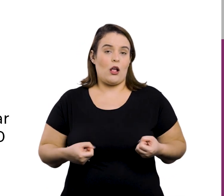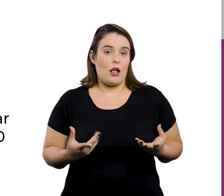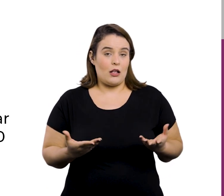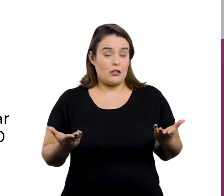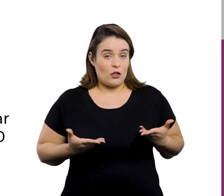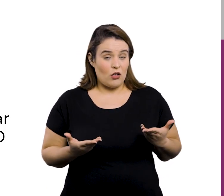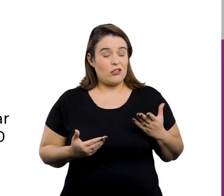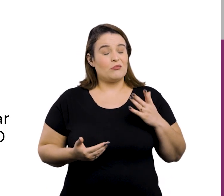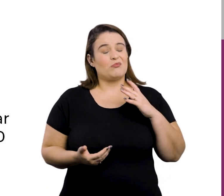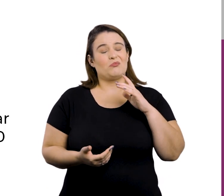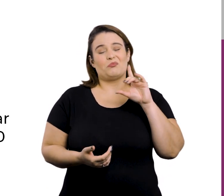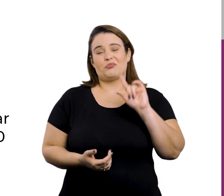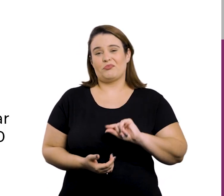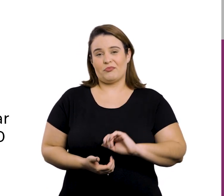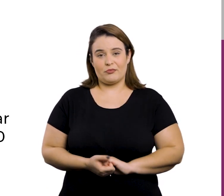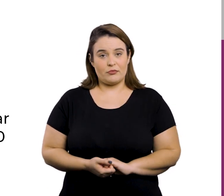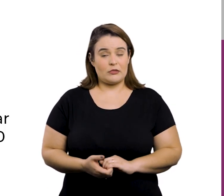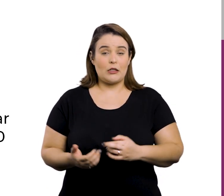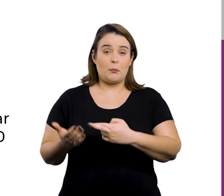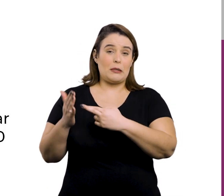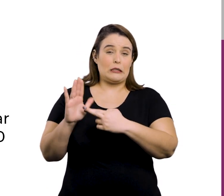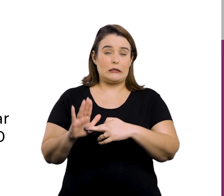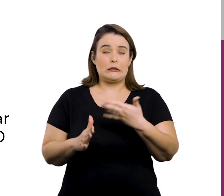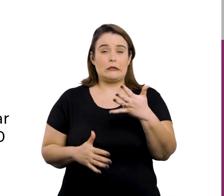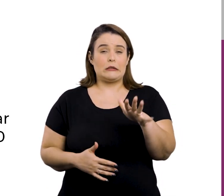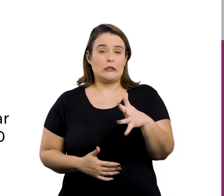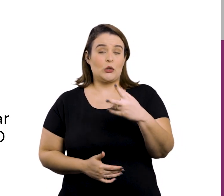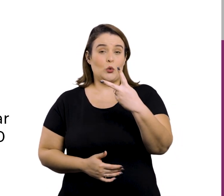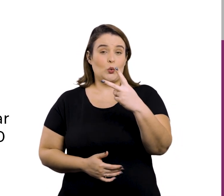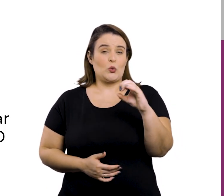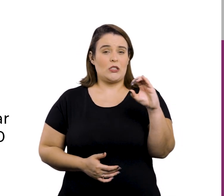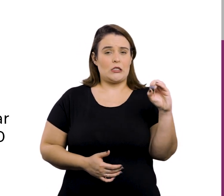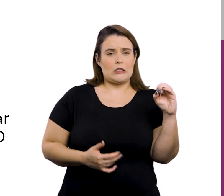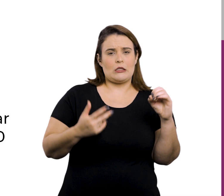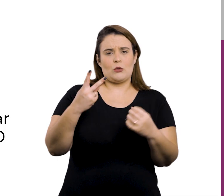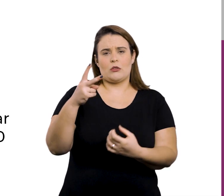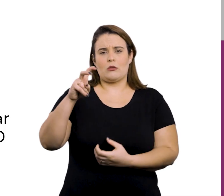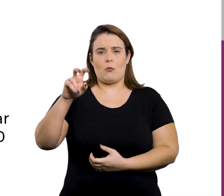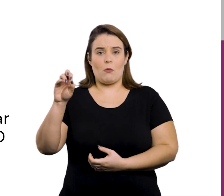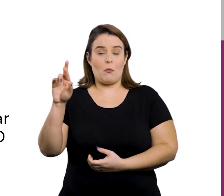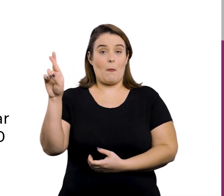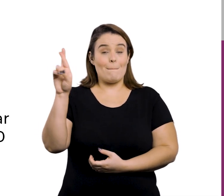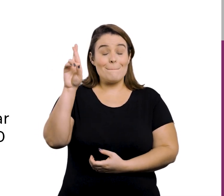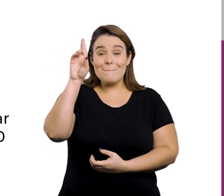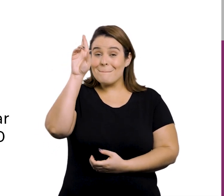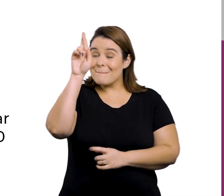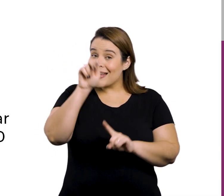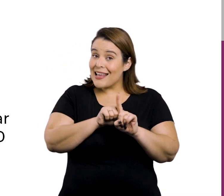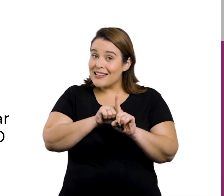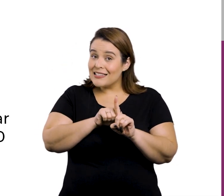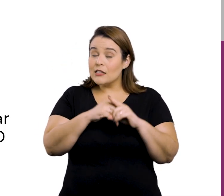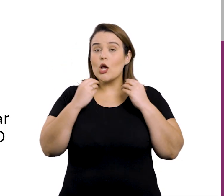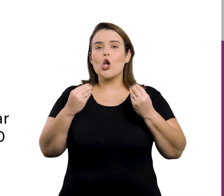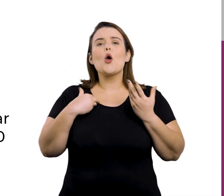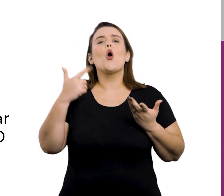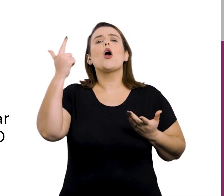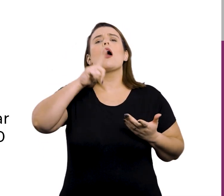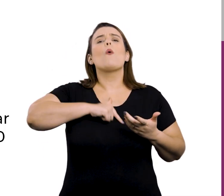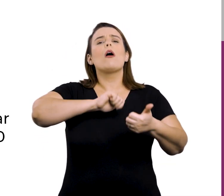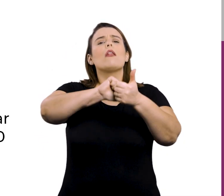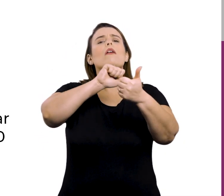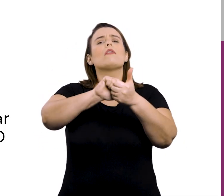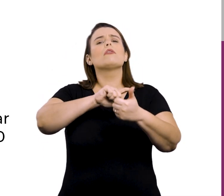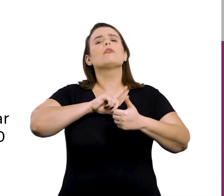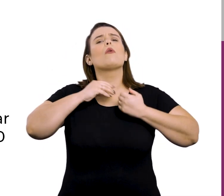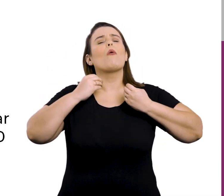valor mínimo gasto por aluno hoje no Brasil é muito baixo. Representa algo como de R$ 200 a R$ 250